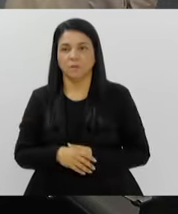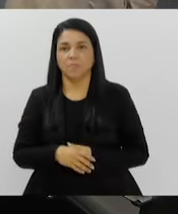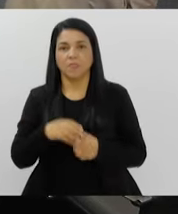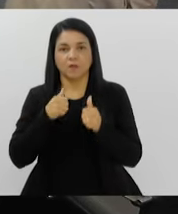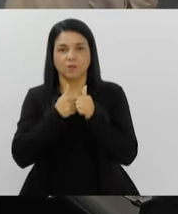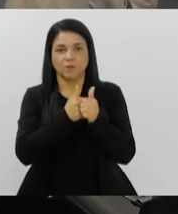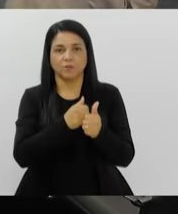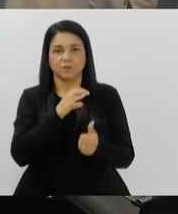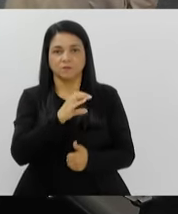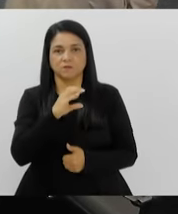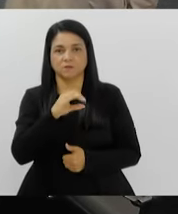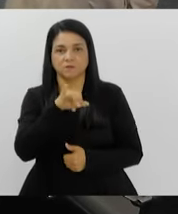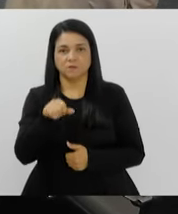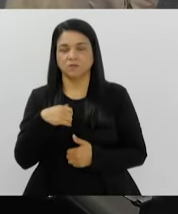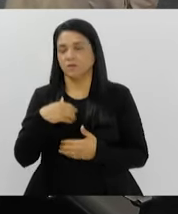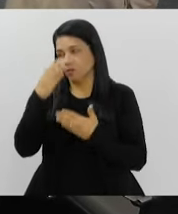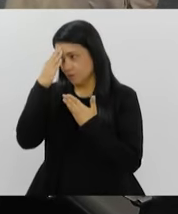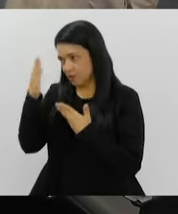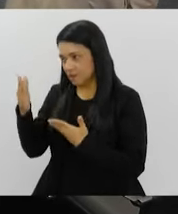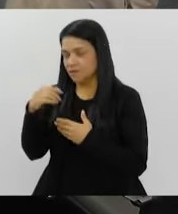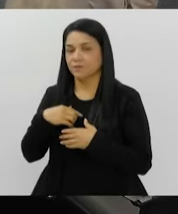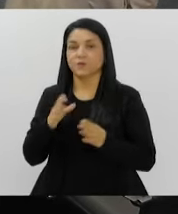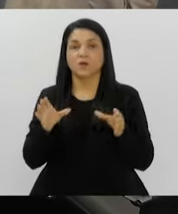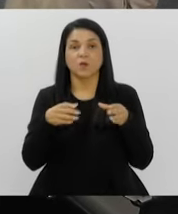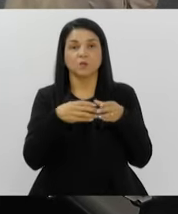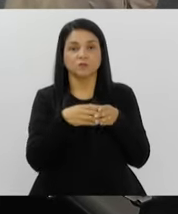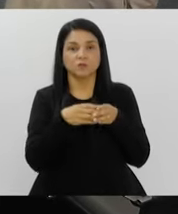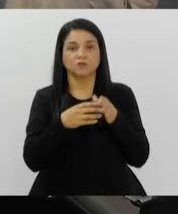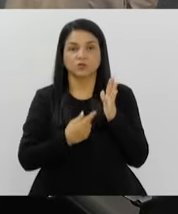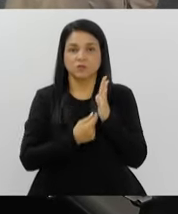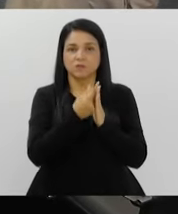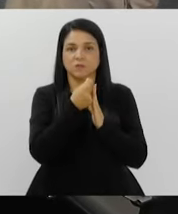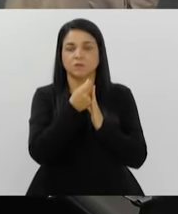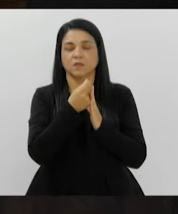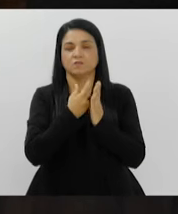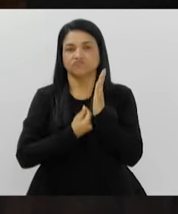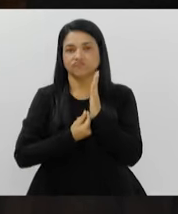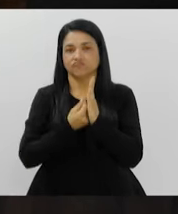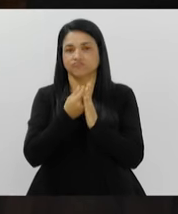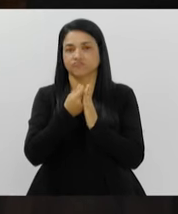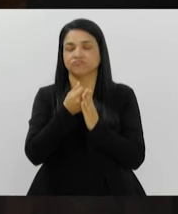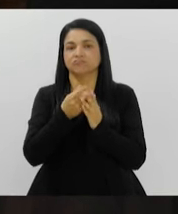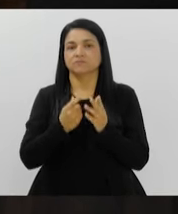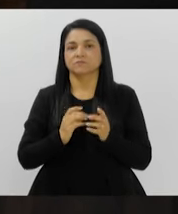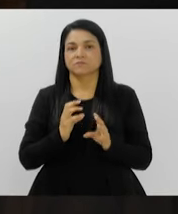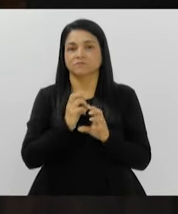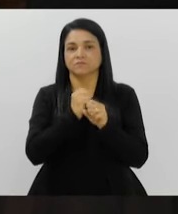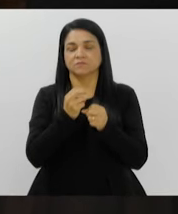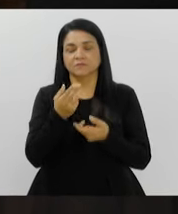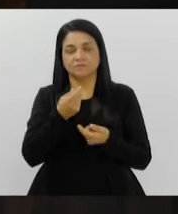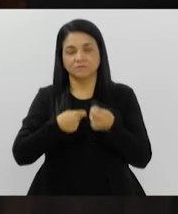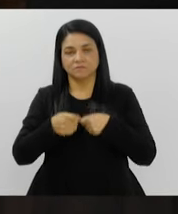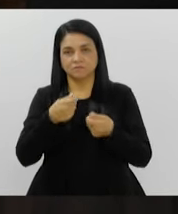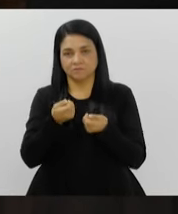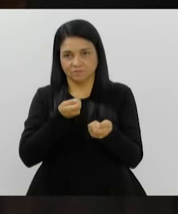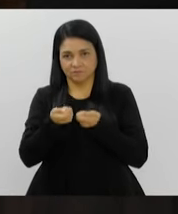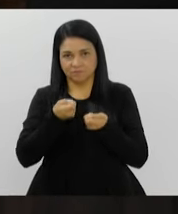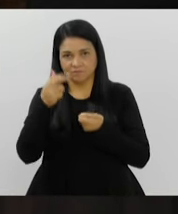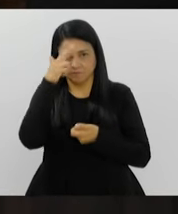Acompanhe a CCJ, presidente. Muito obrigado, meu anjo. Pela Comissão de Orçamento, Finanças, Fiscalização Financeira e Controle,